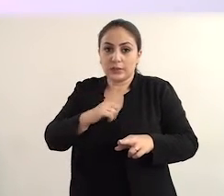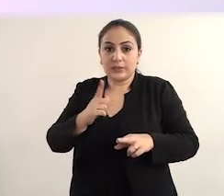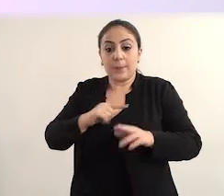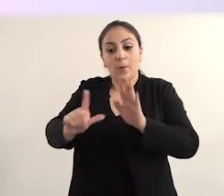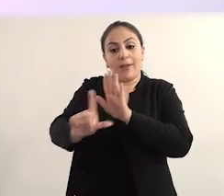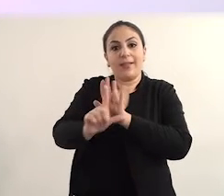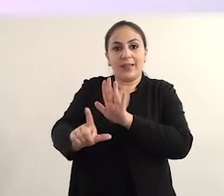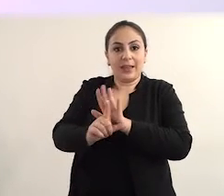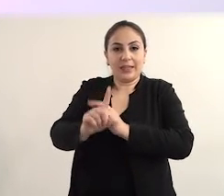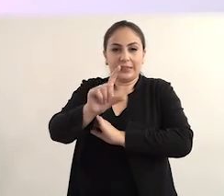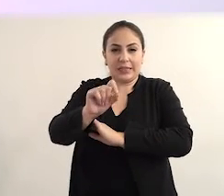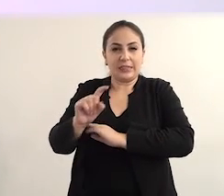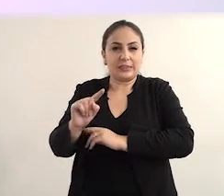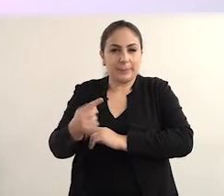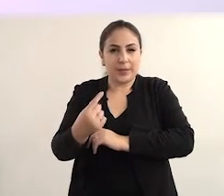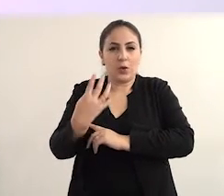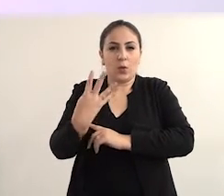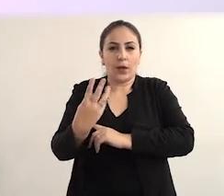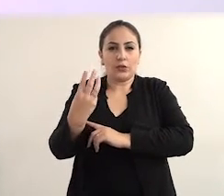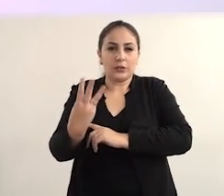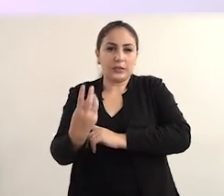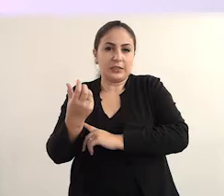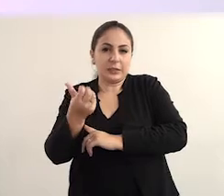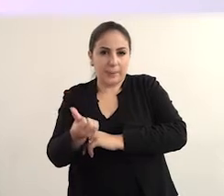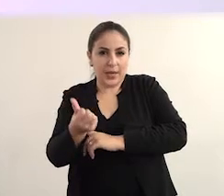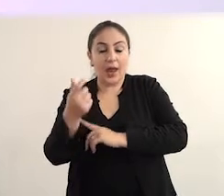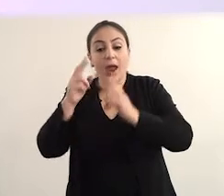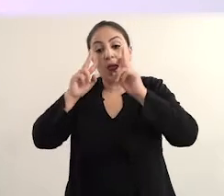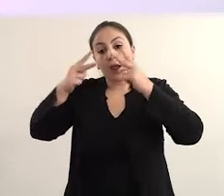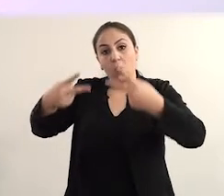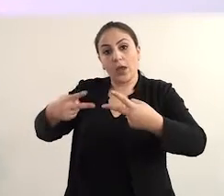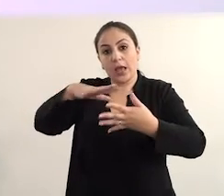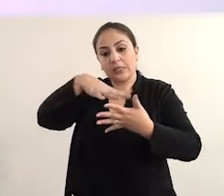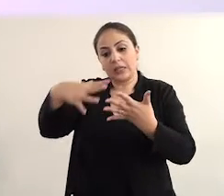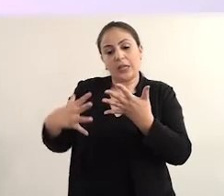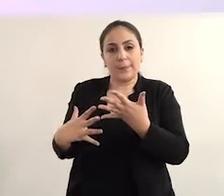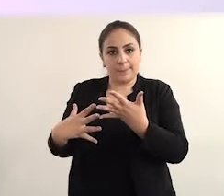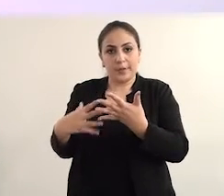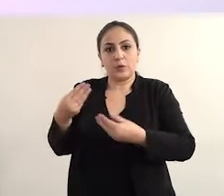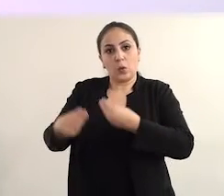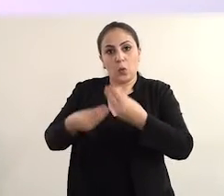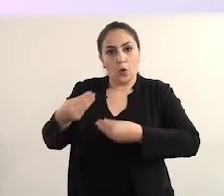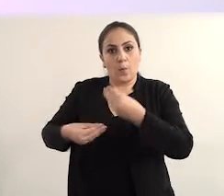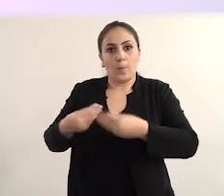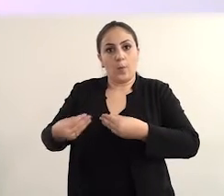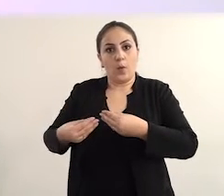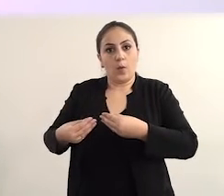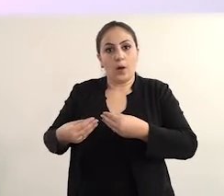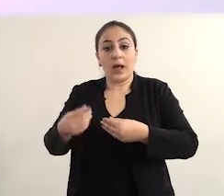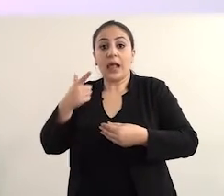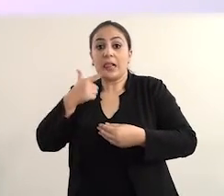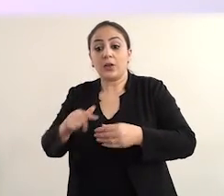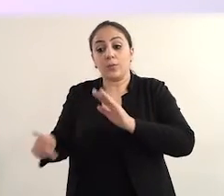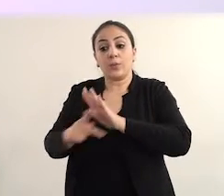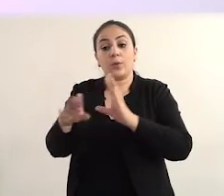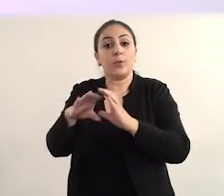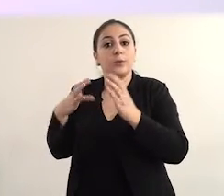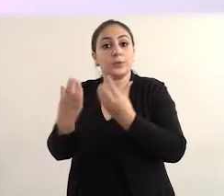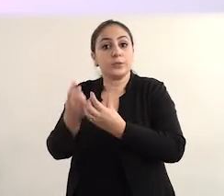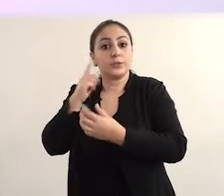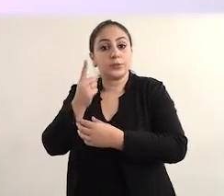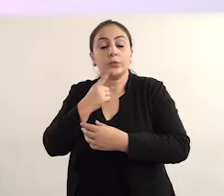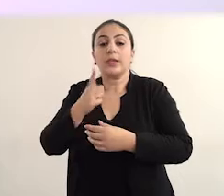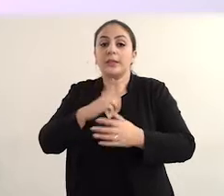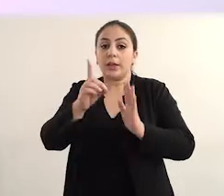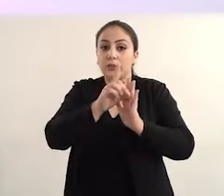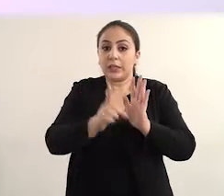a Lei 10.436, que é a que reconhece a Libras como, né, a língua das comunidades surdas. Tem